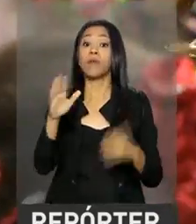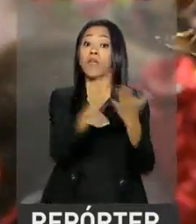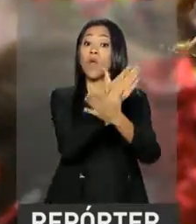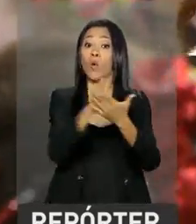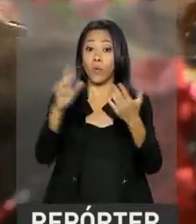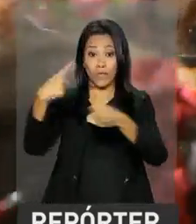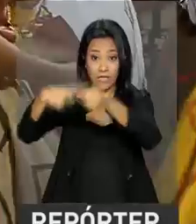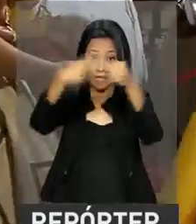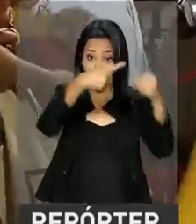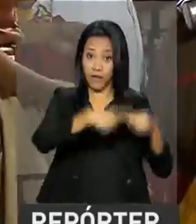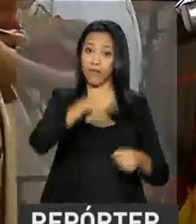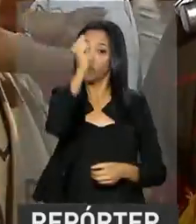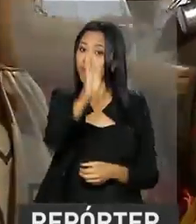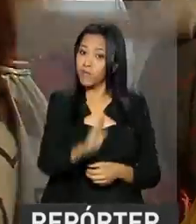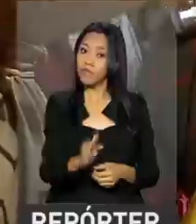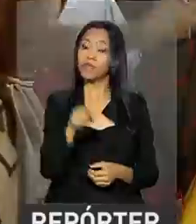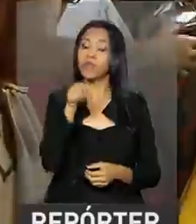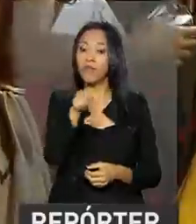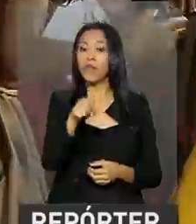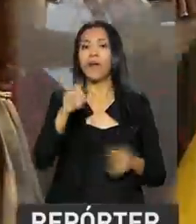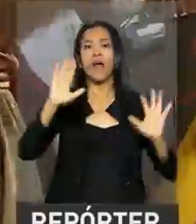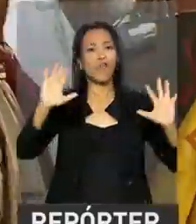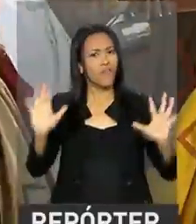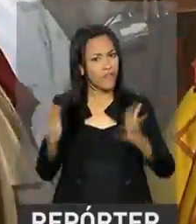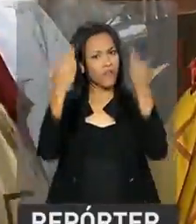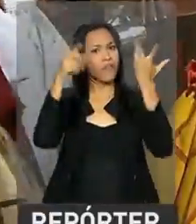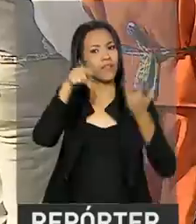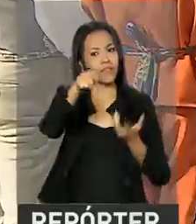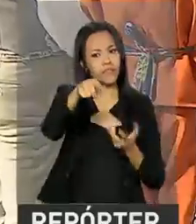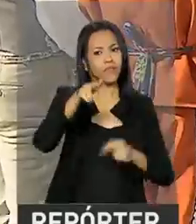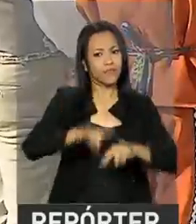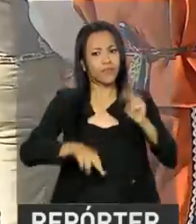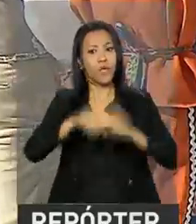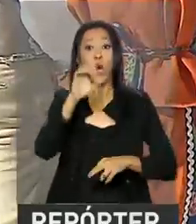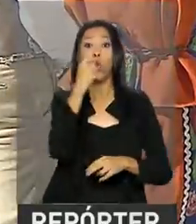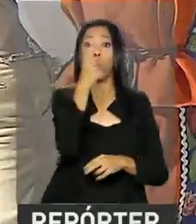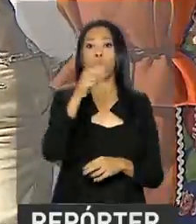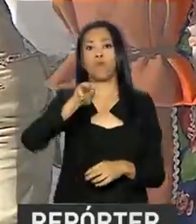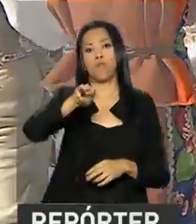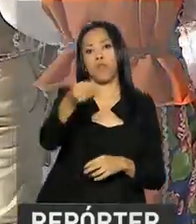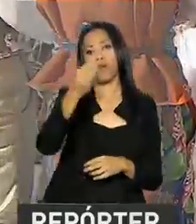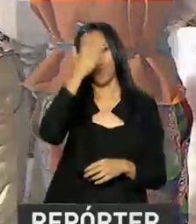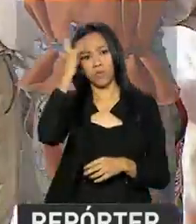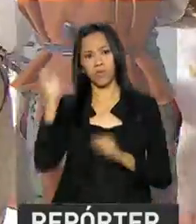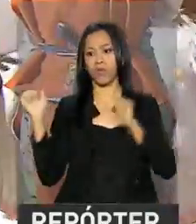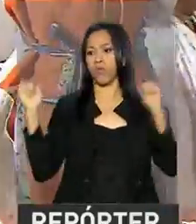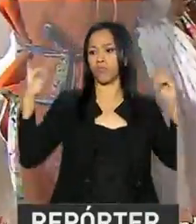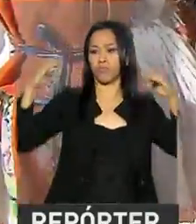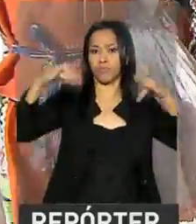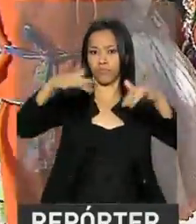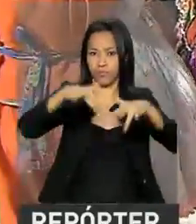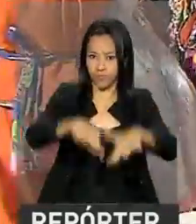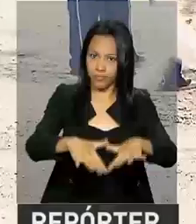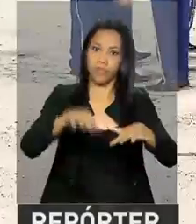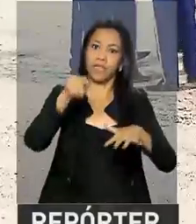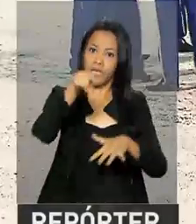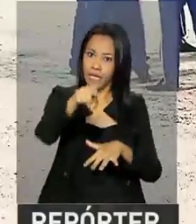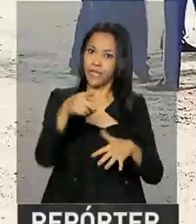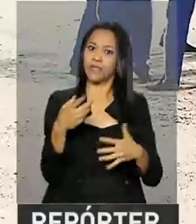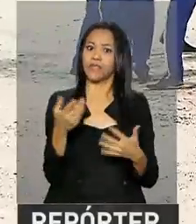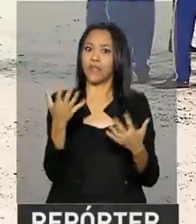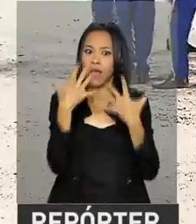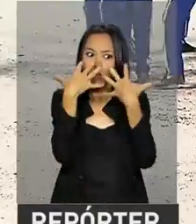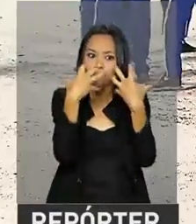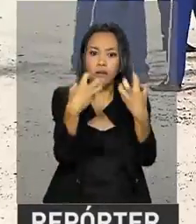cidades nordestinas, as festas de São João chegam a reunir 1 milhão de pessoas, o que prova o potencial desses eventos para